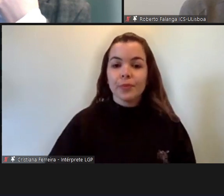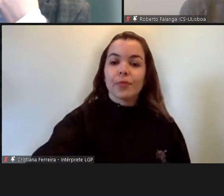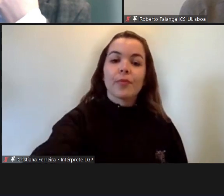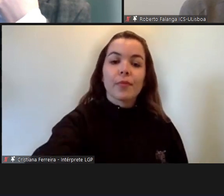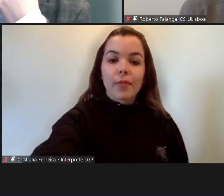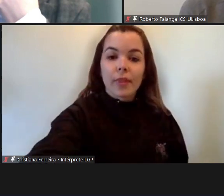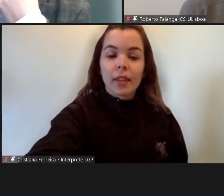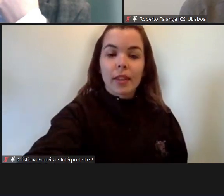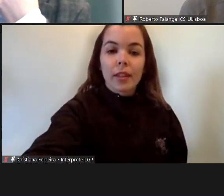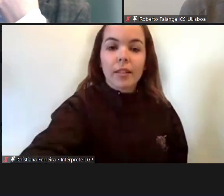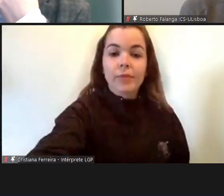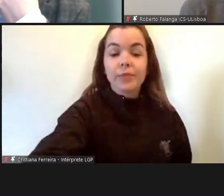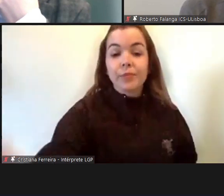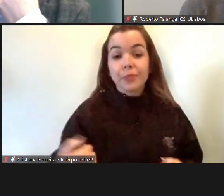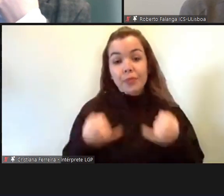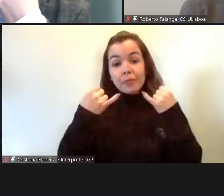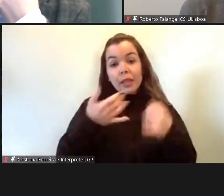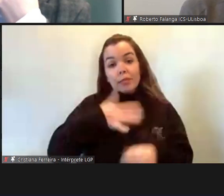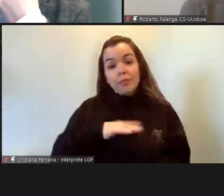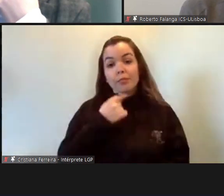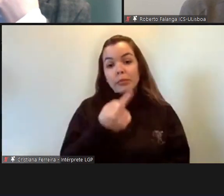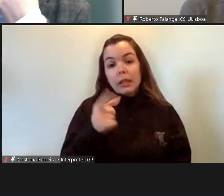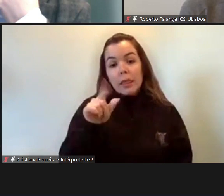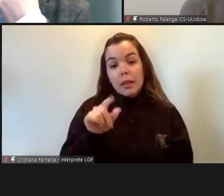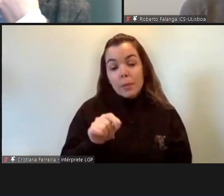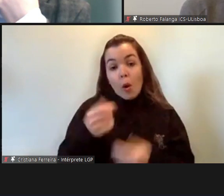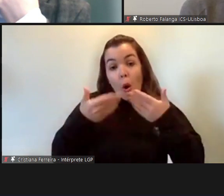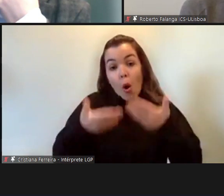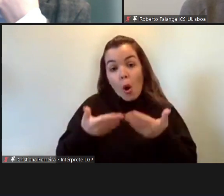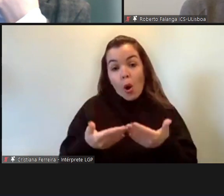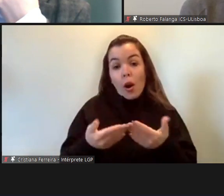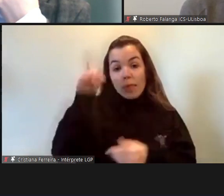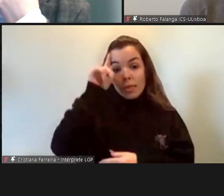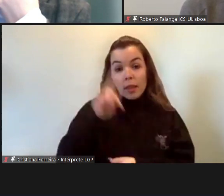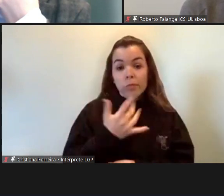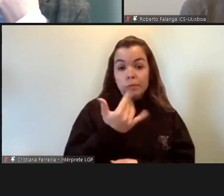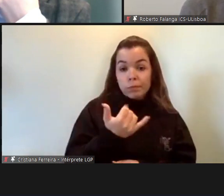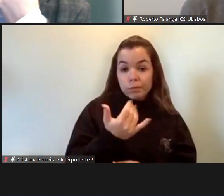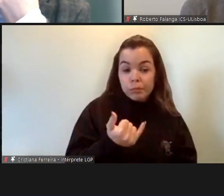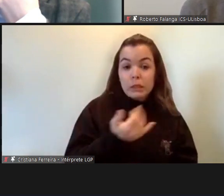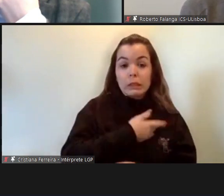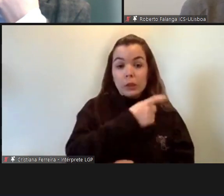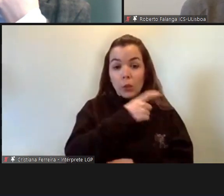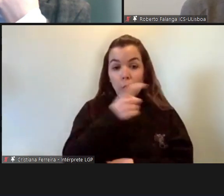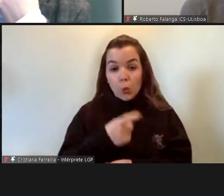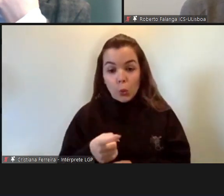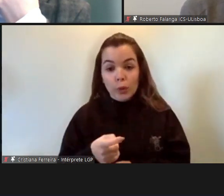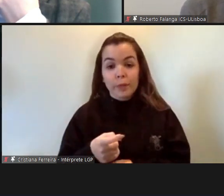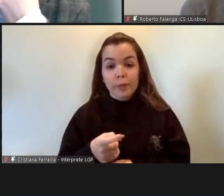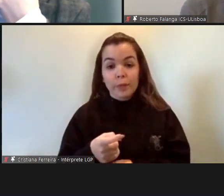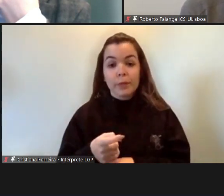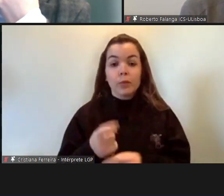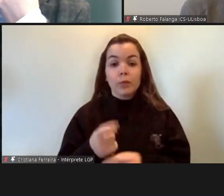Pois eu queria referir que agora dia 12 de dezembro de 2023